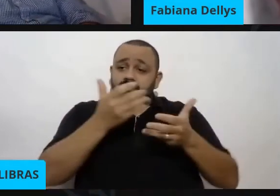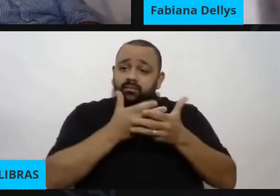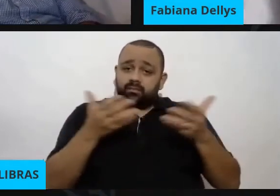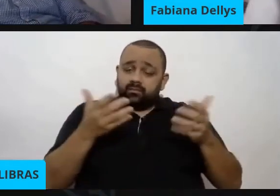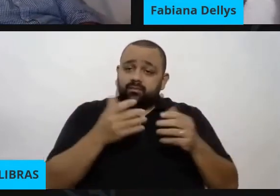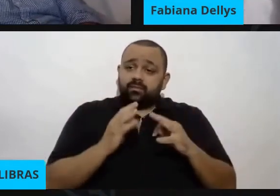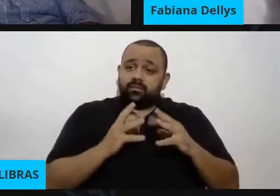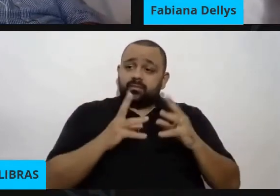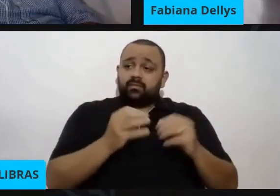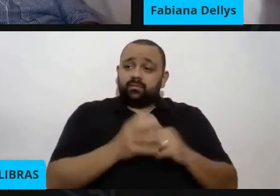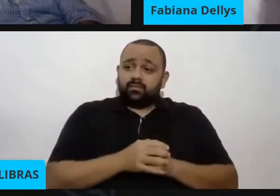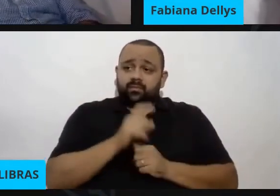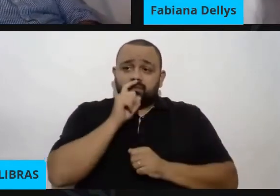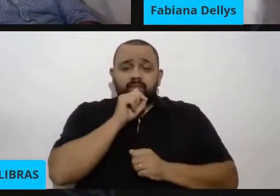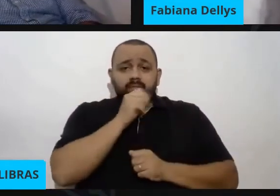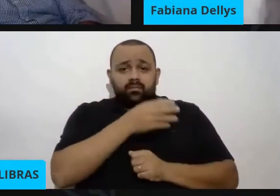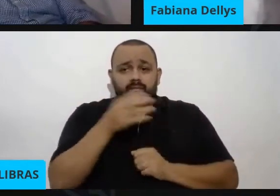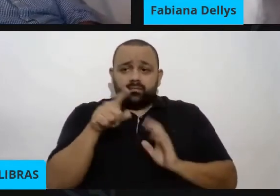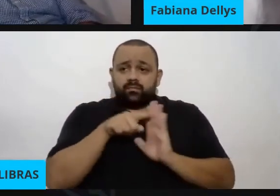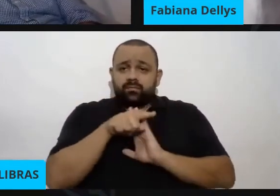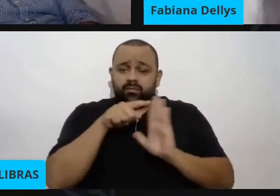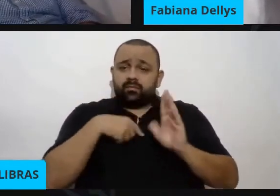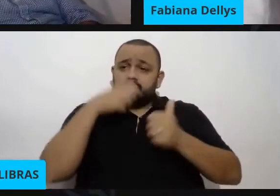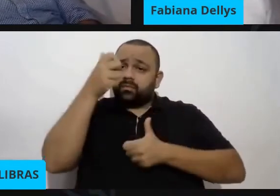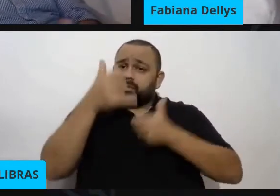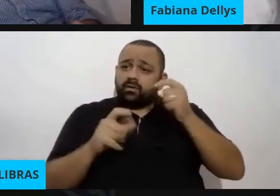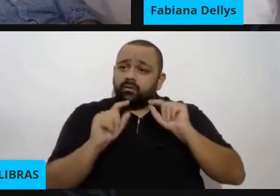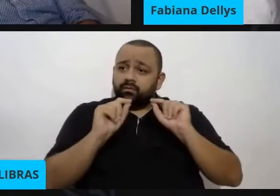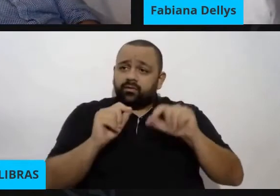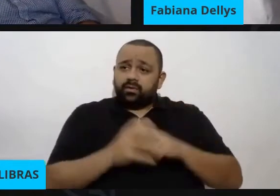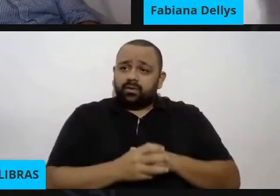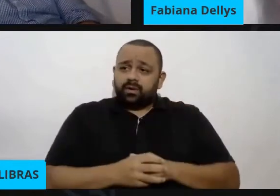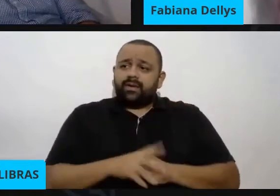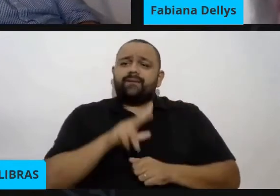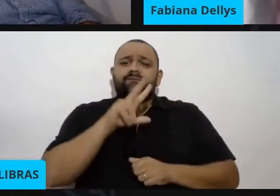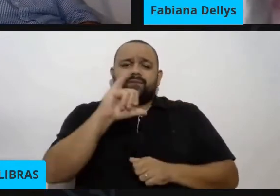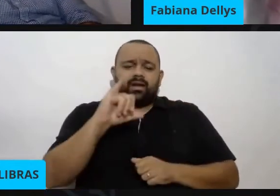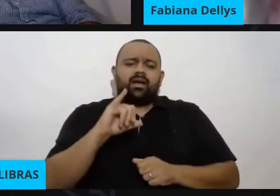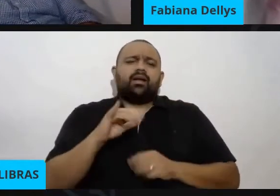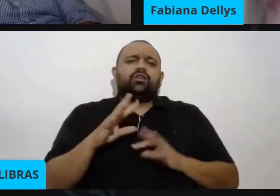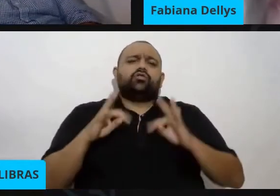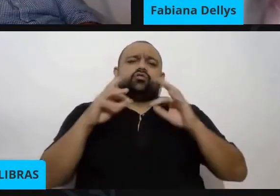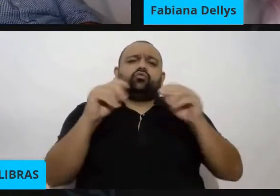no consultório, eu falava assim, vai dar tudo certo.